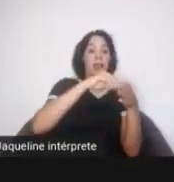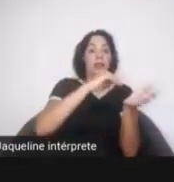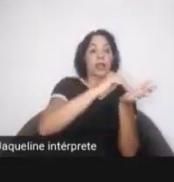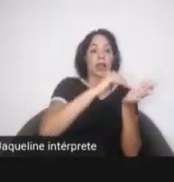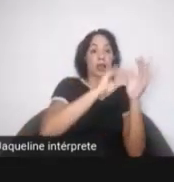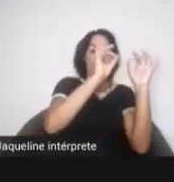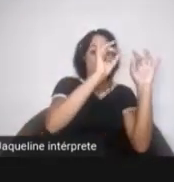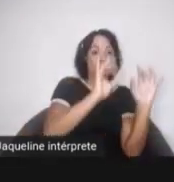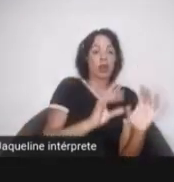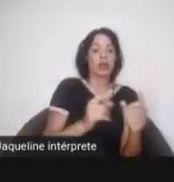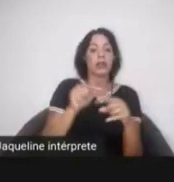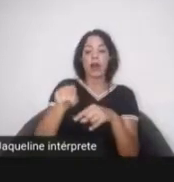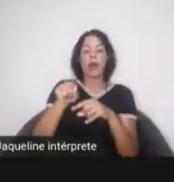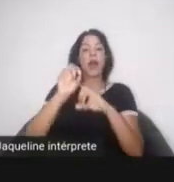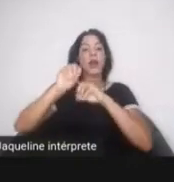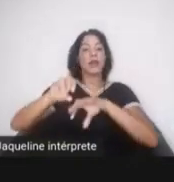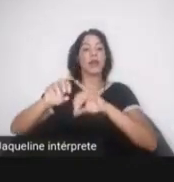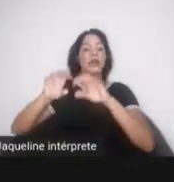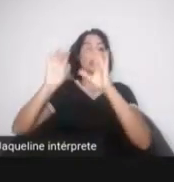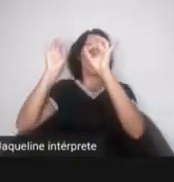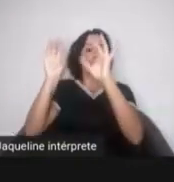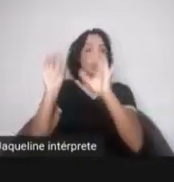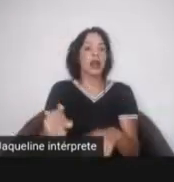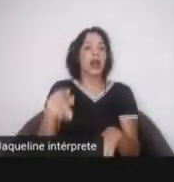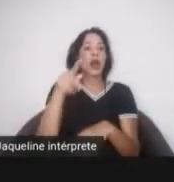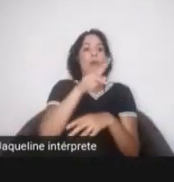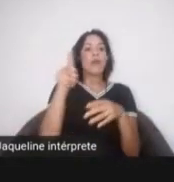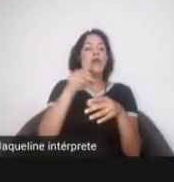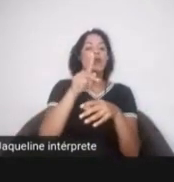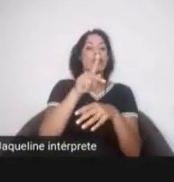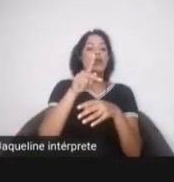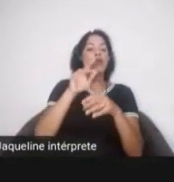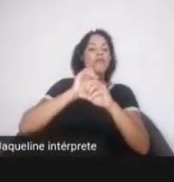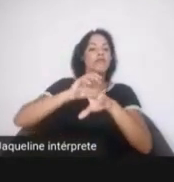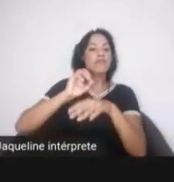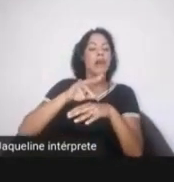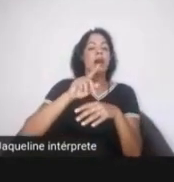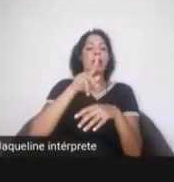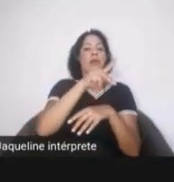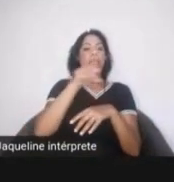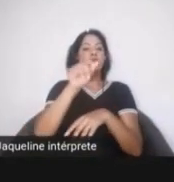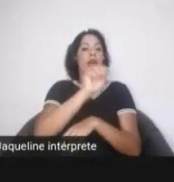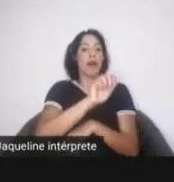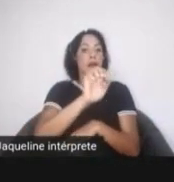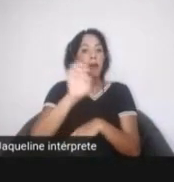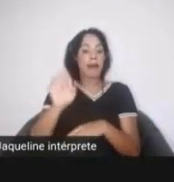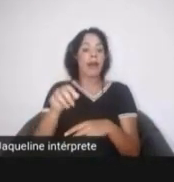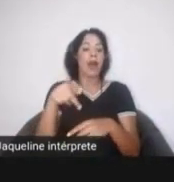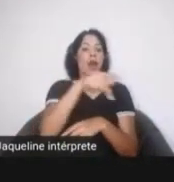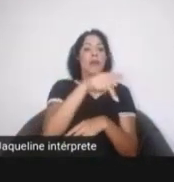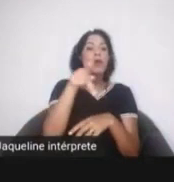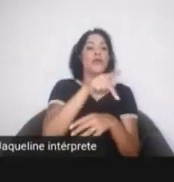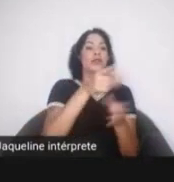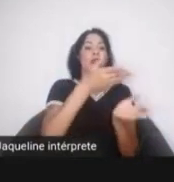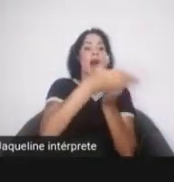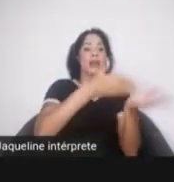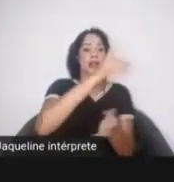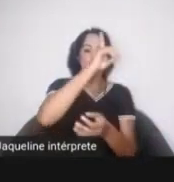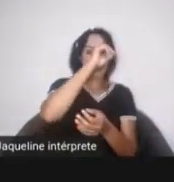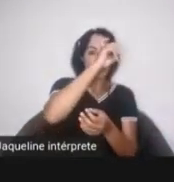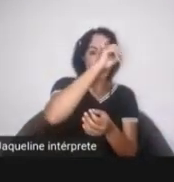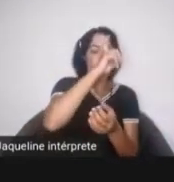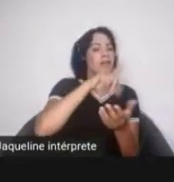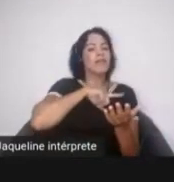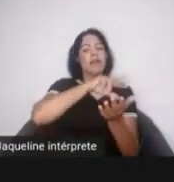especial, os professores itinerantes, os professores do AIE, os professores do atendimento hospitalar e domiciliar, e, sobretudo,